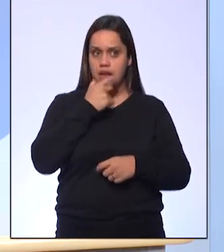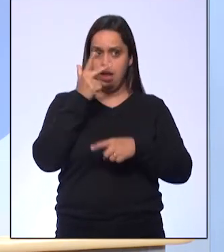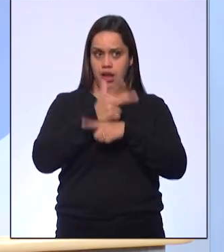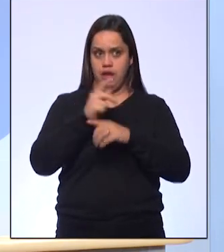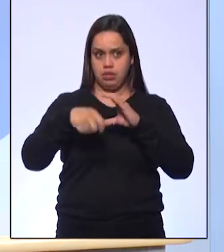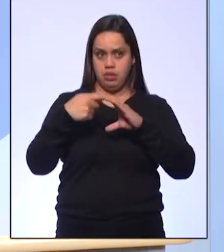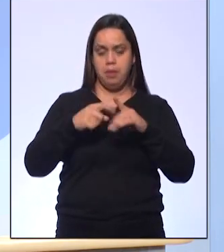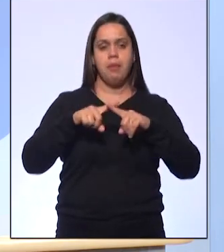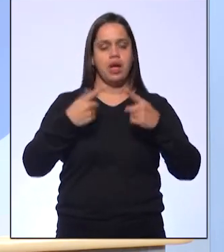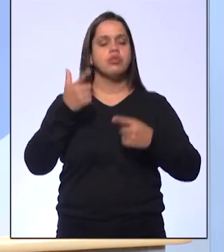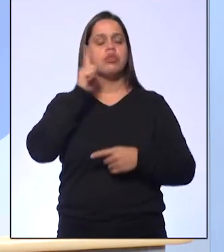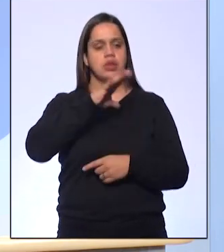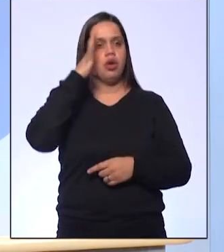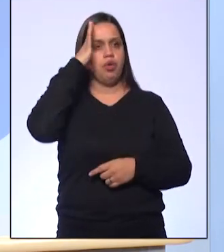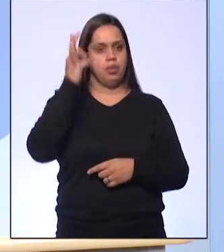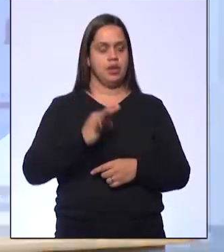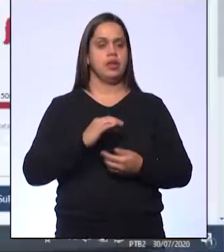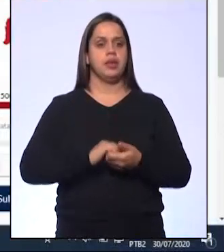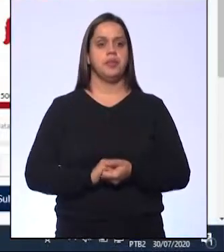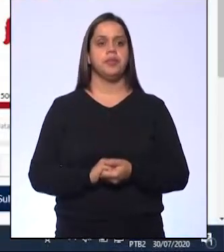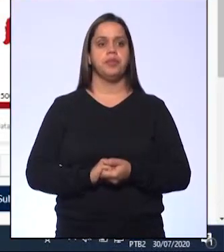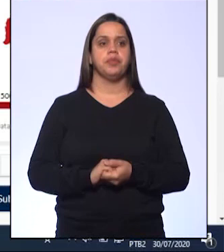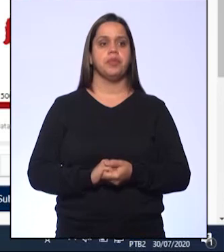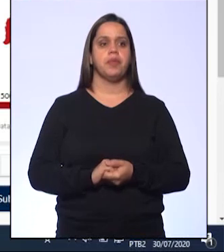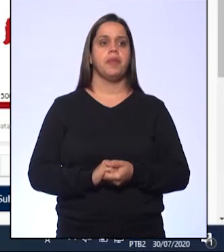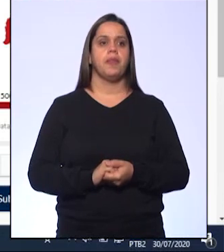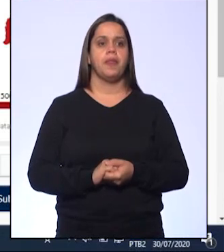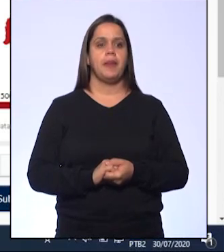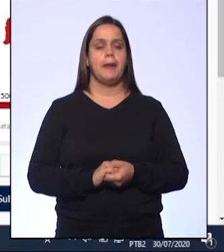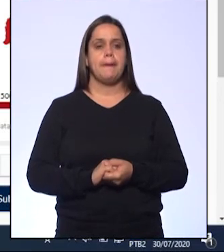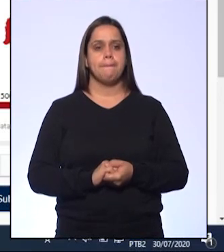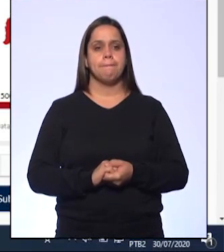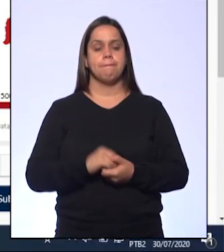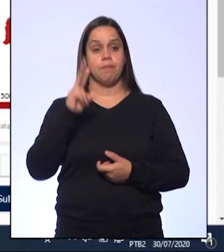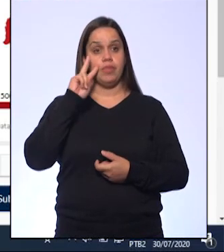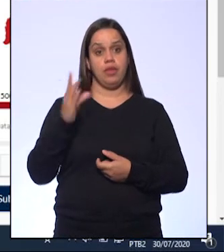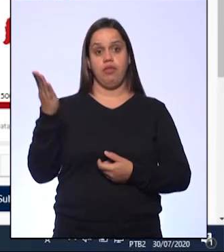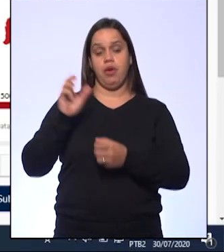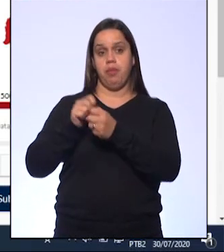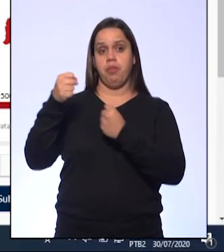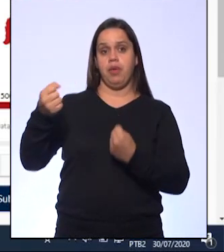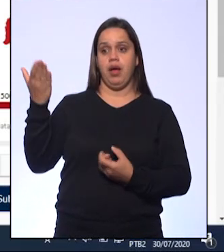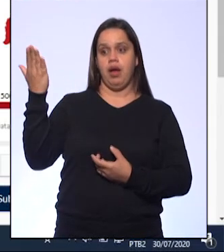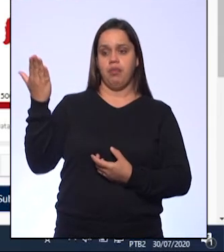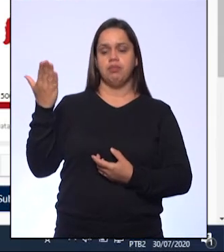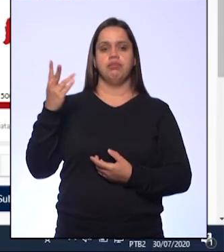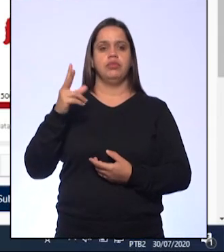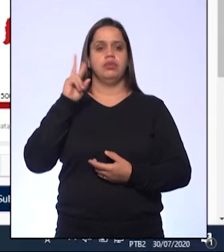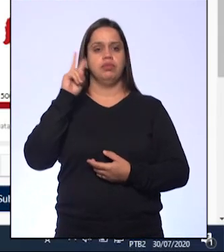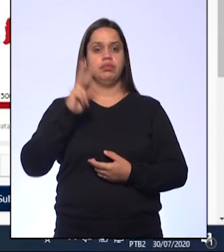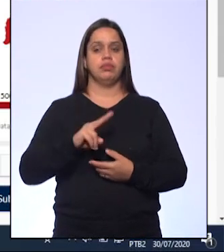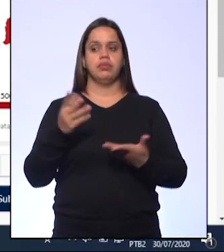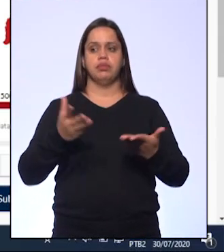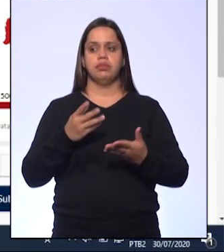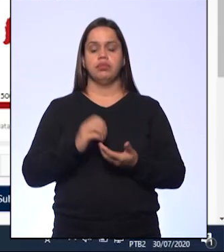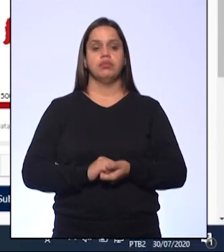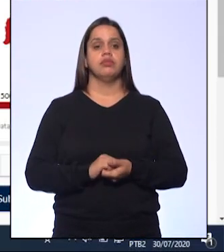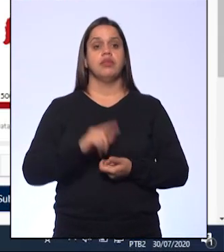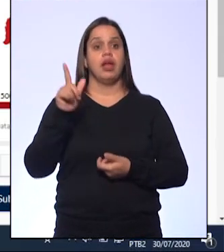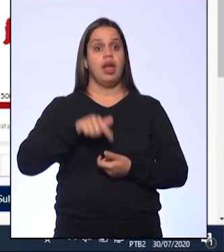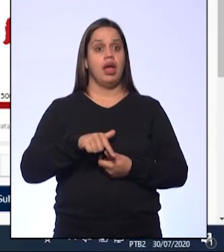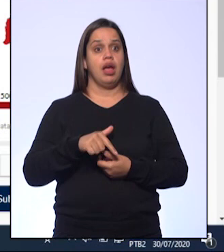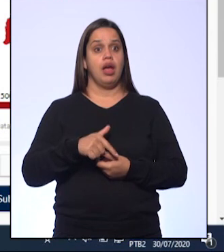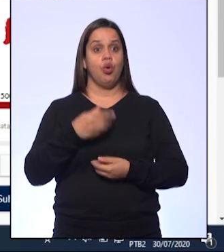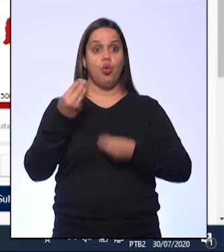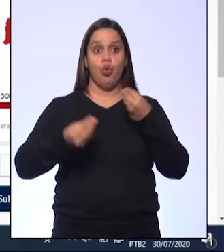para a gente entender. Então, vai aparecer aí para vocês, esse mapa que vocês estão visualizando é a situação